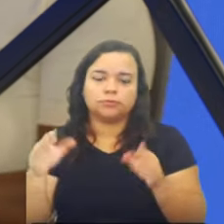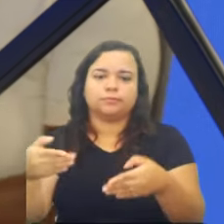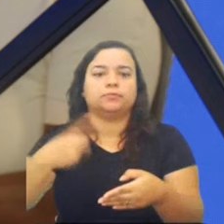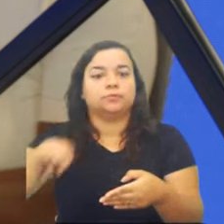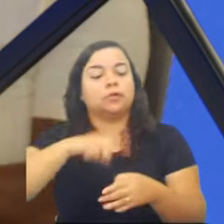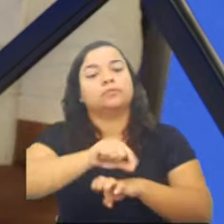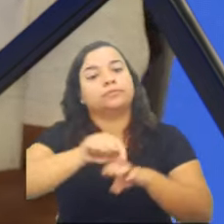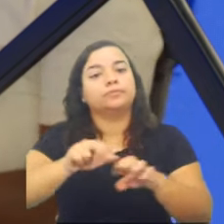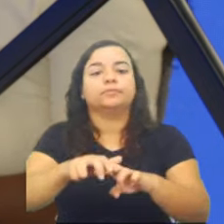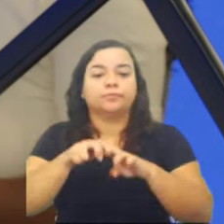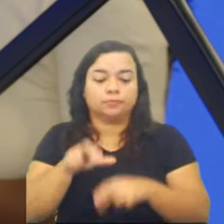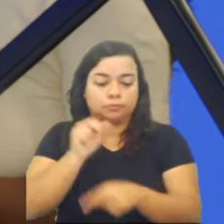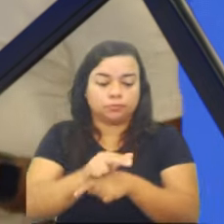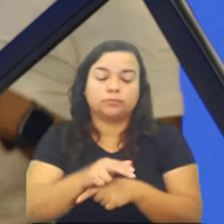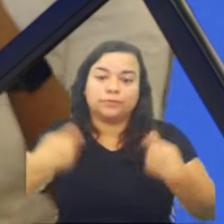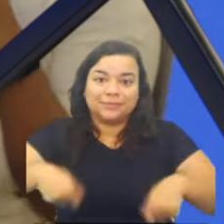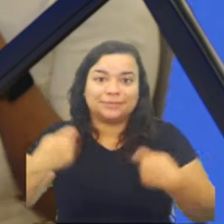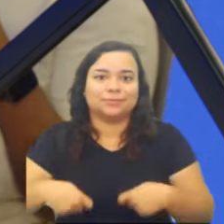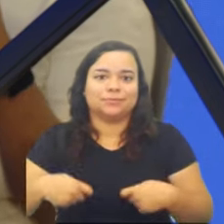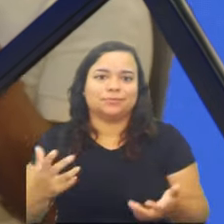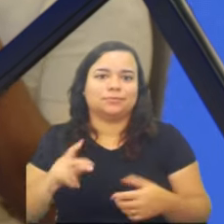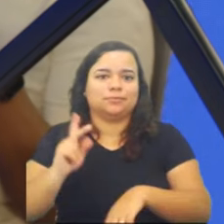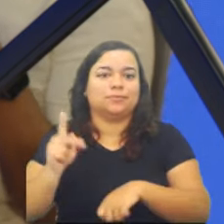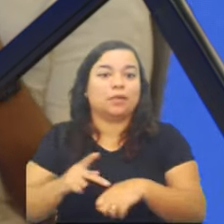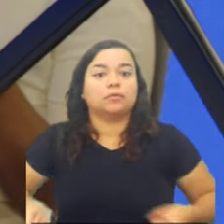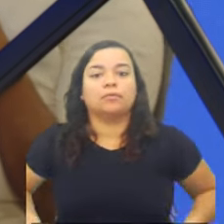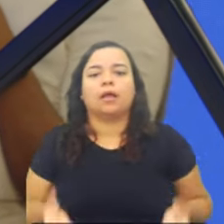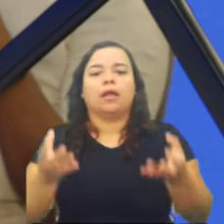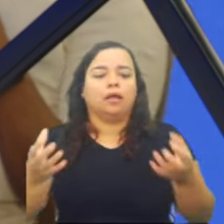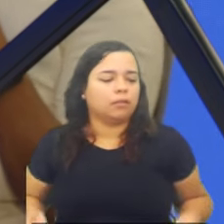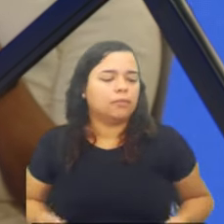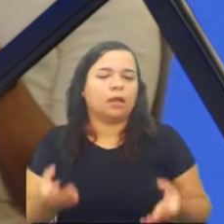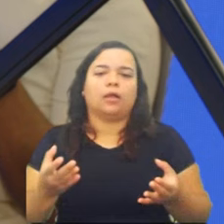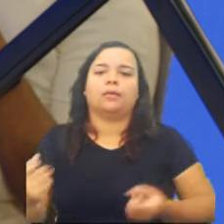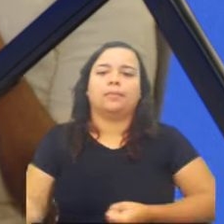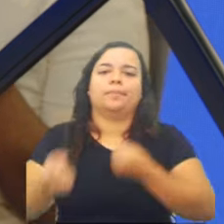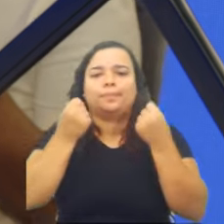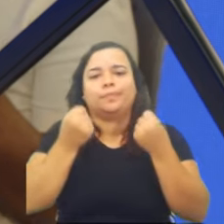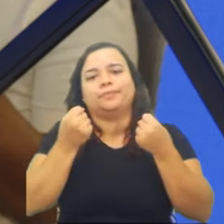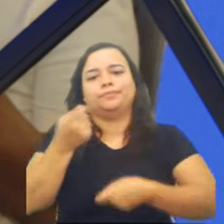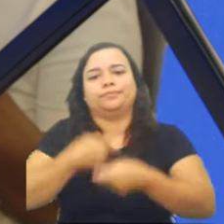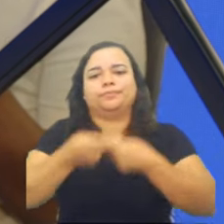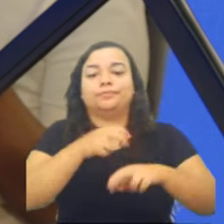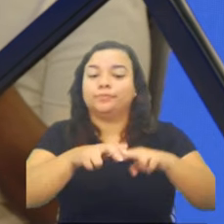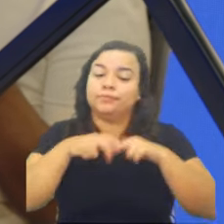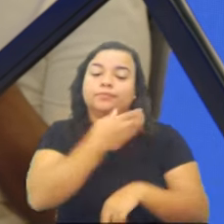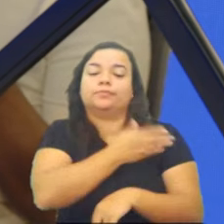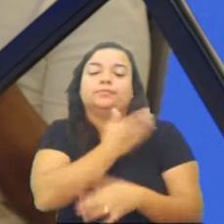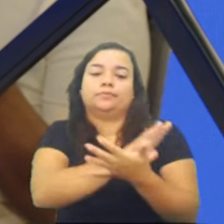a gente empreende por necessidade então é um país que desperdiça potencial econômico absurdo em função do preconceito